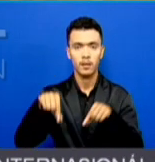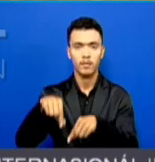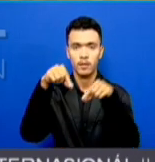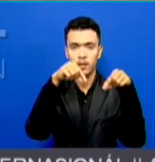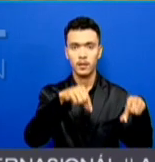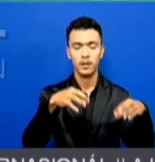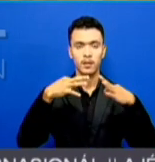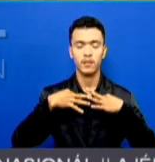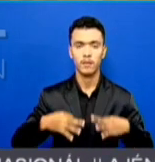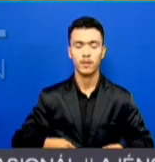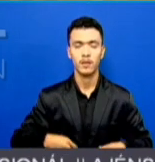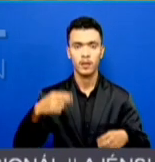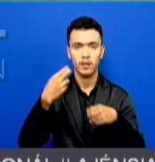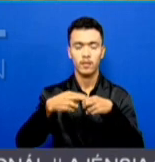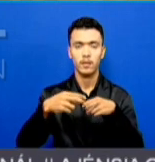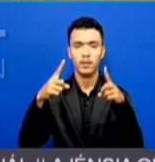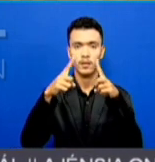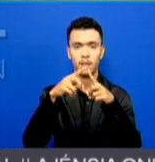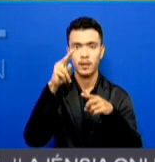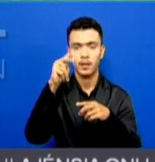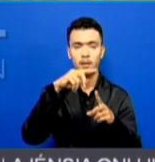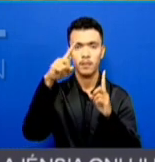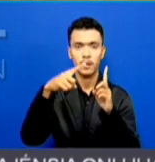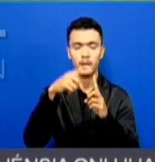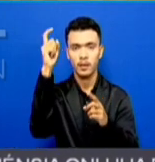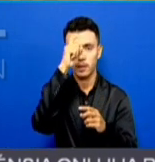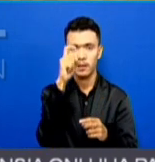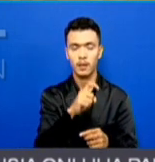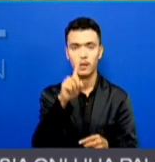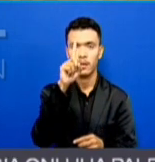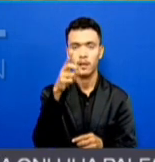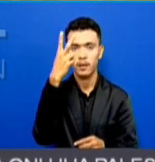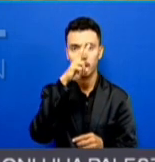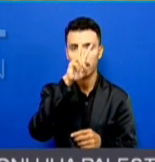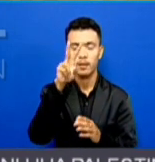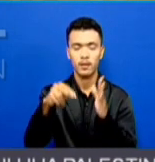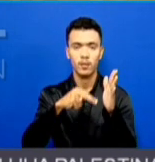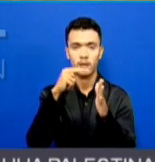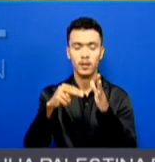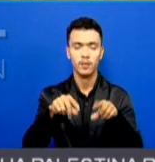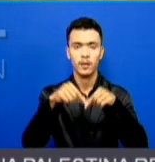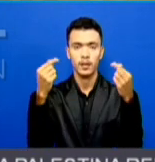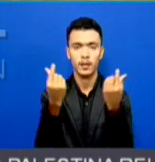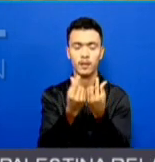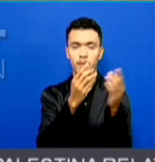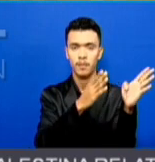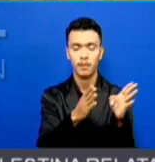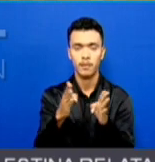debe afeta bania banjira sei tina nida. Tirma ita companhia de pacote informativos, nebe makeki para teteli,